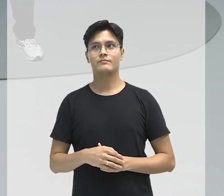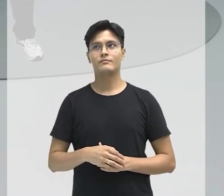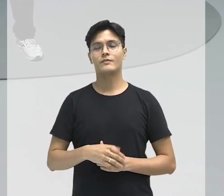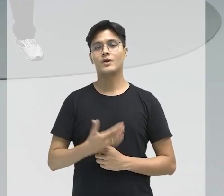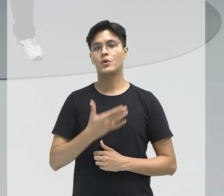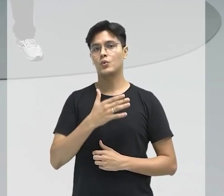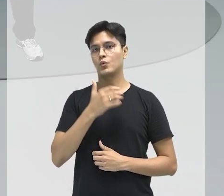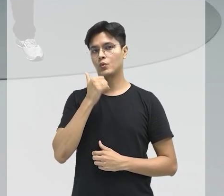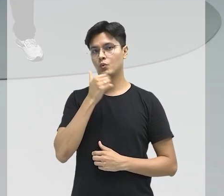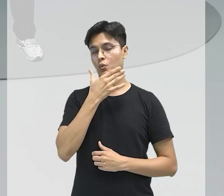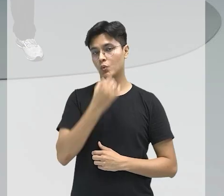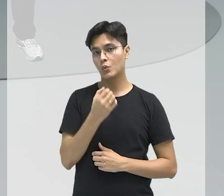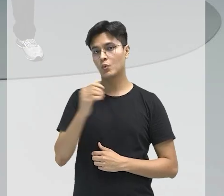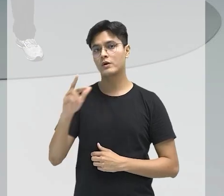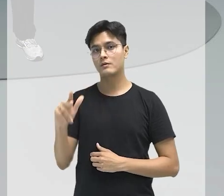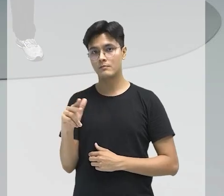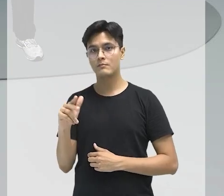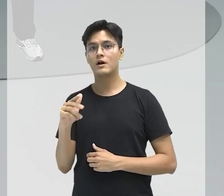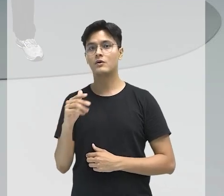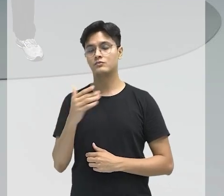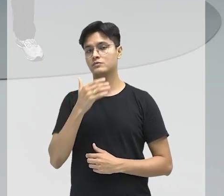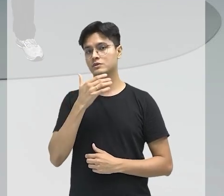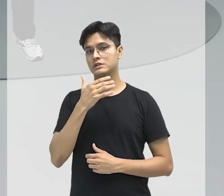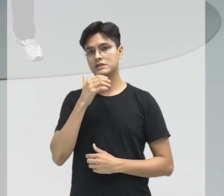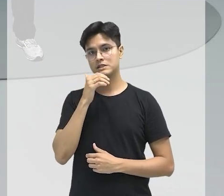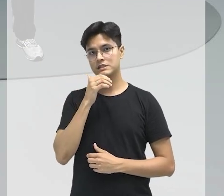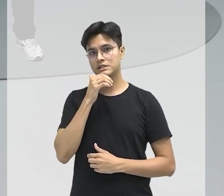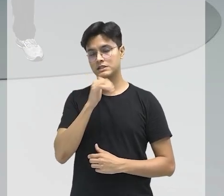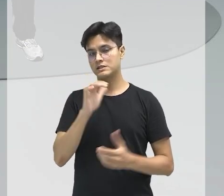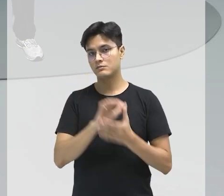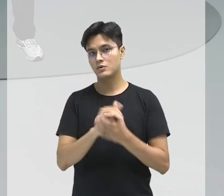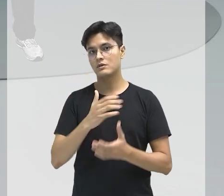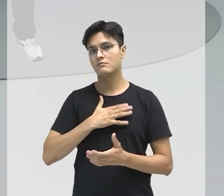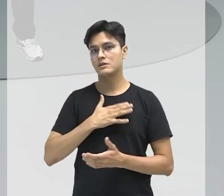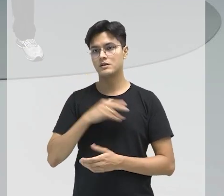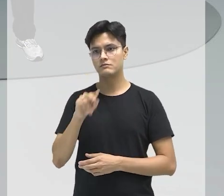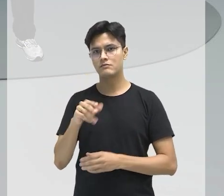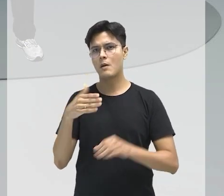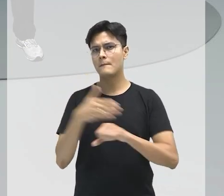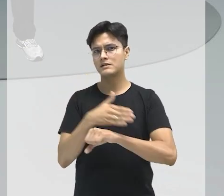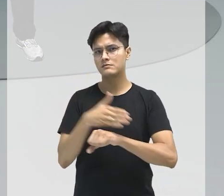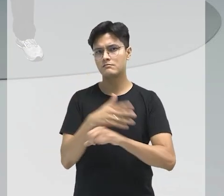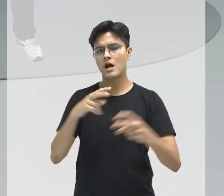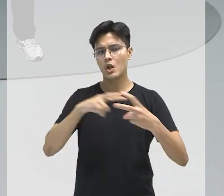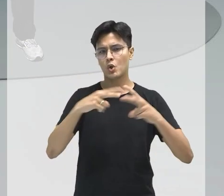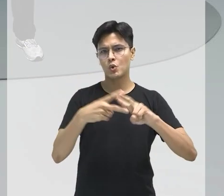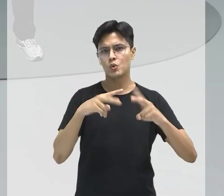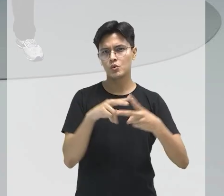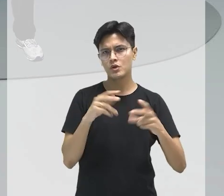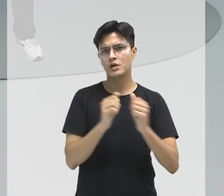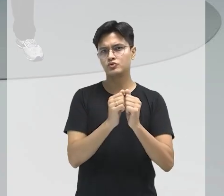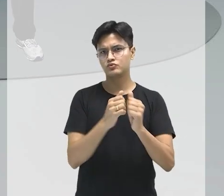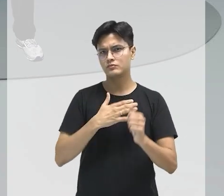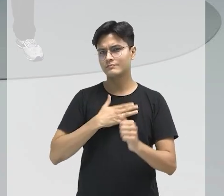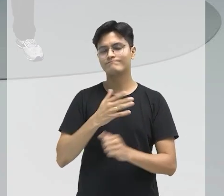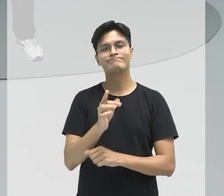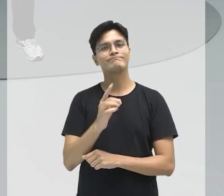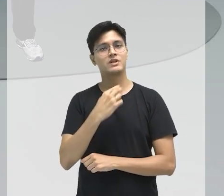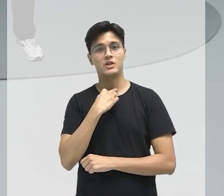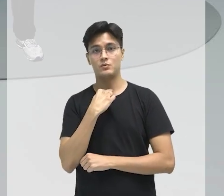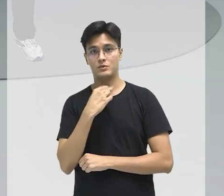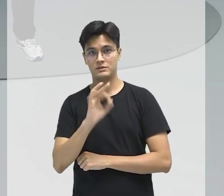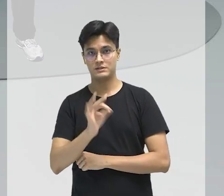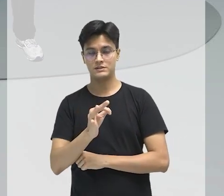minha esposa vai vir. Não, ele não pode participar dessa luta aí. Tem que ser com outra pessoa. Se for